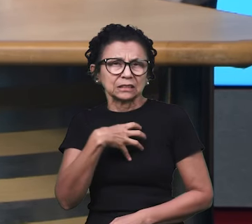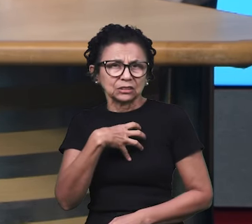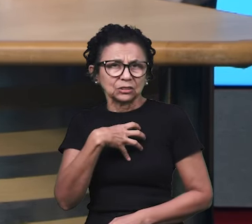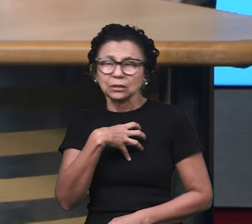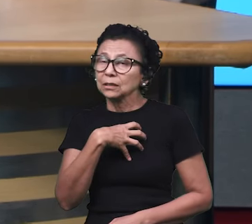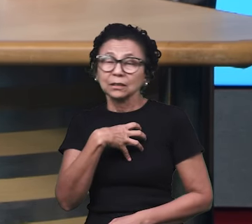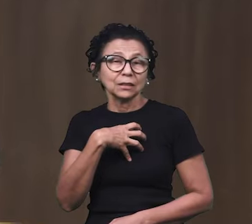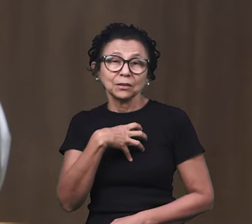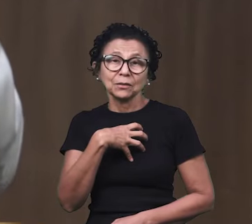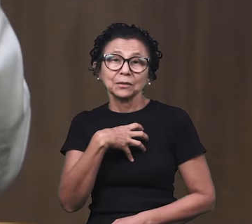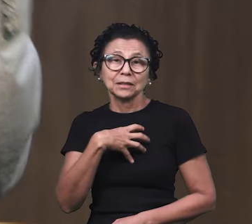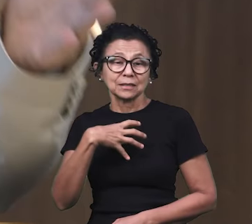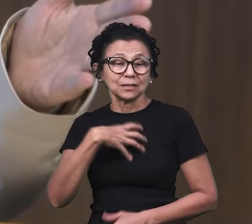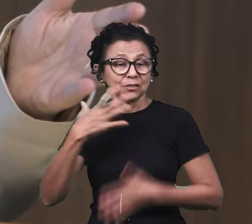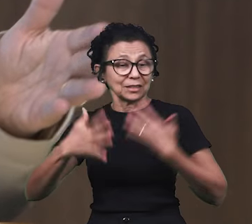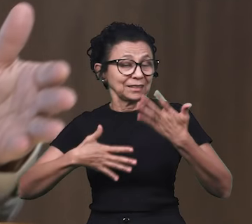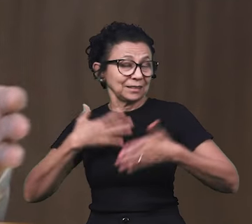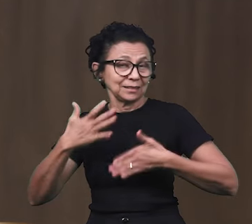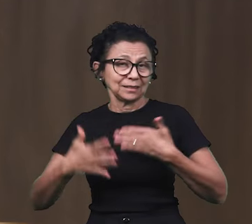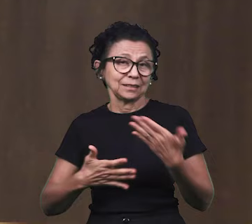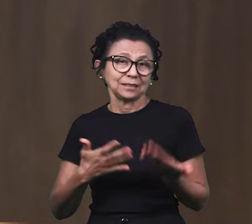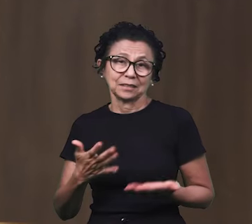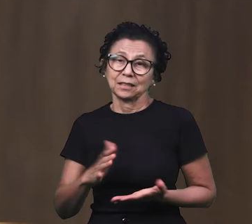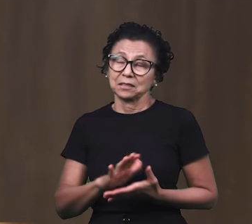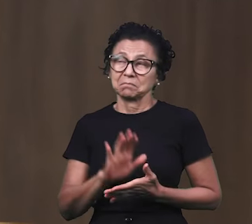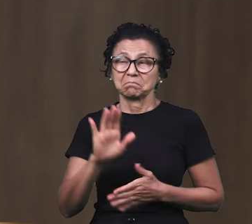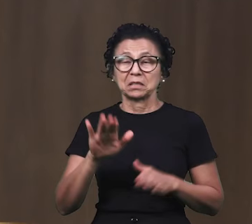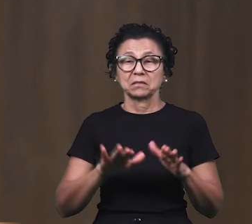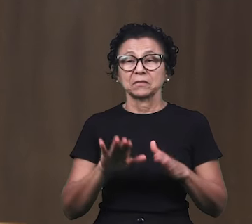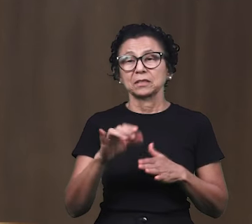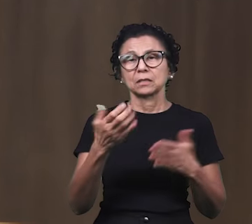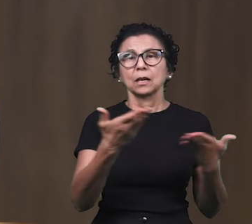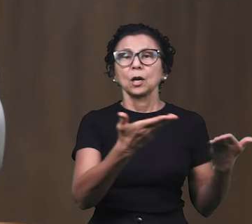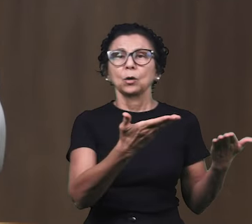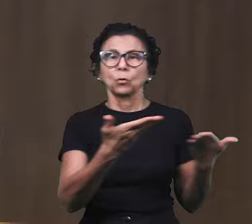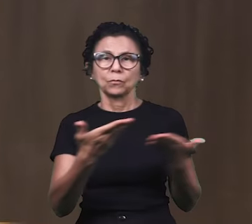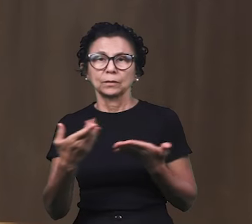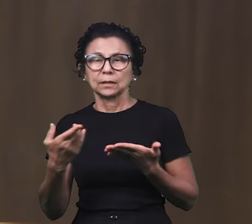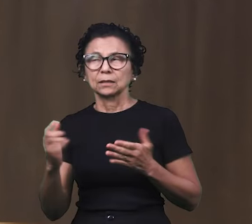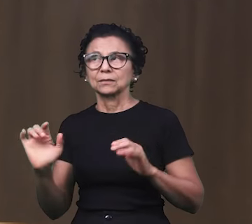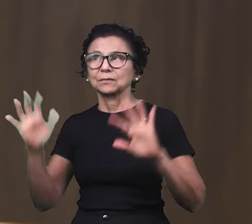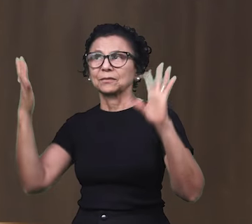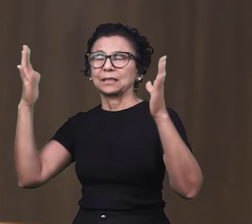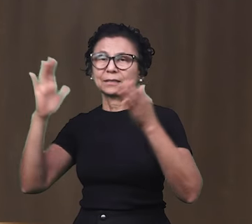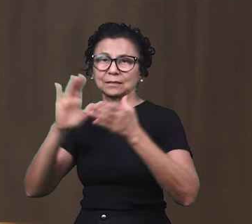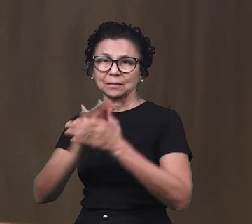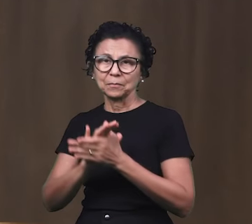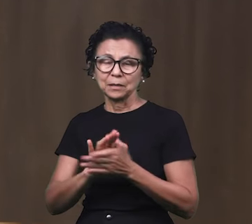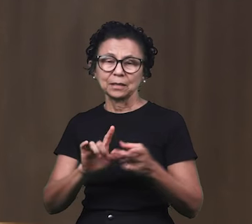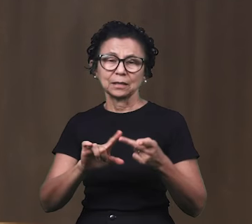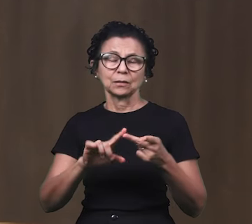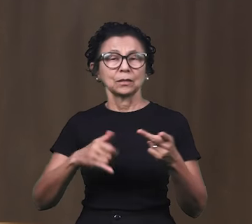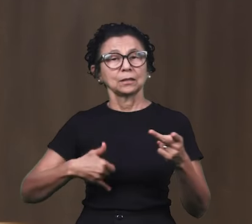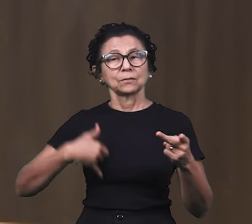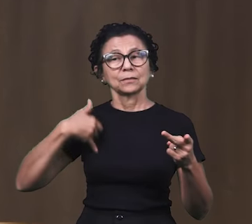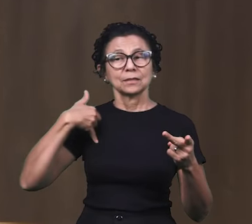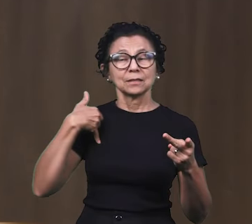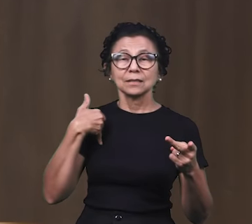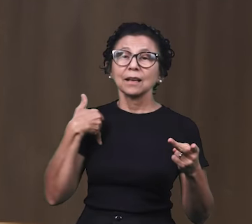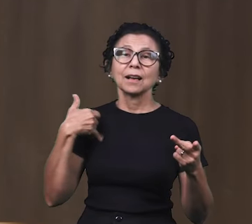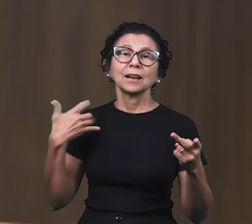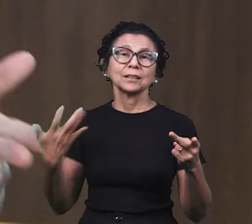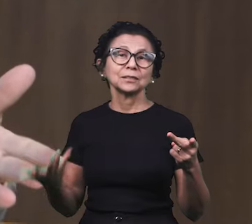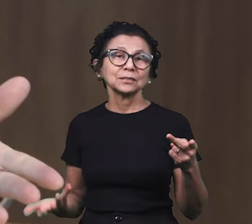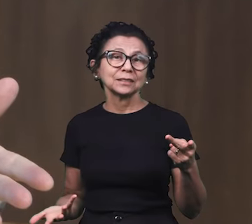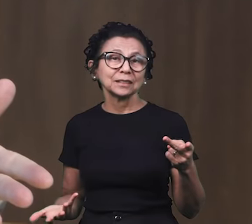festa, às vezes uma festa de casamento, de um aniversário, de um amigo, de um familiar. Uma vitória. Para